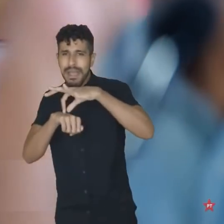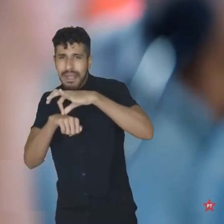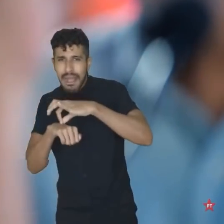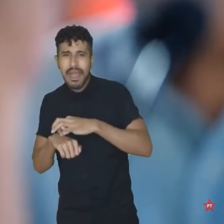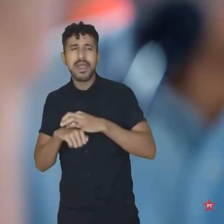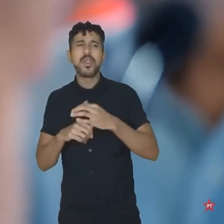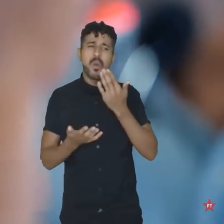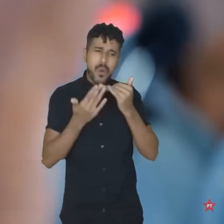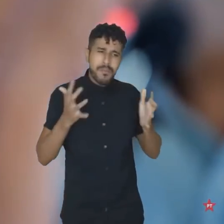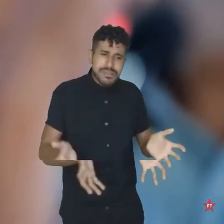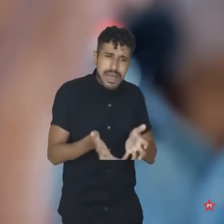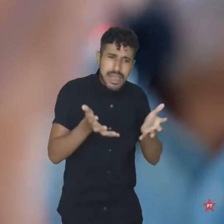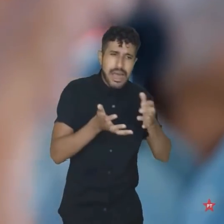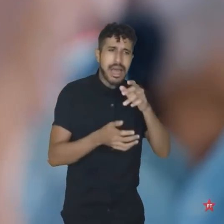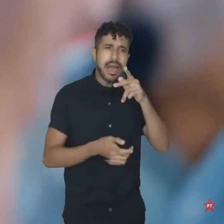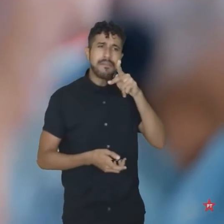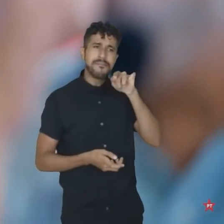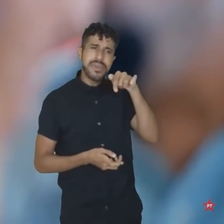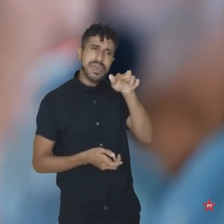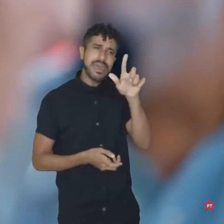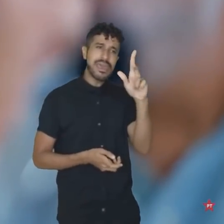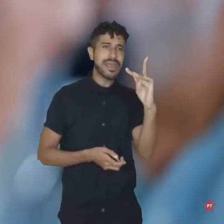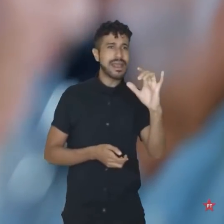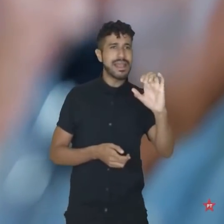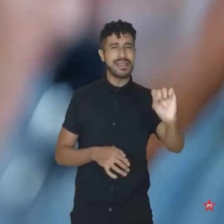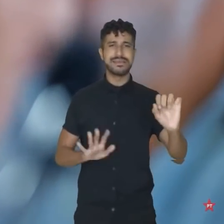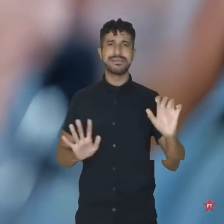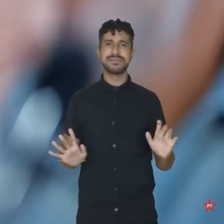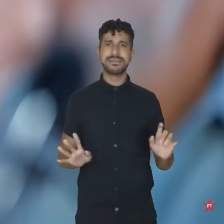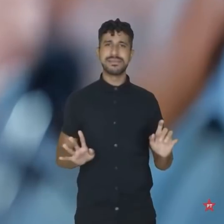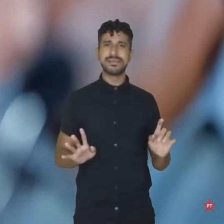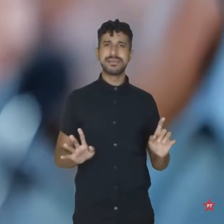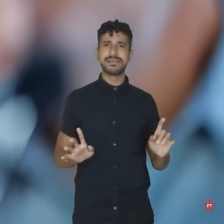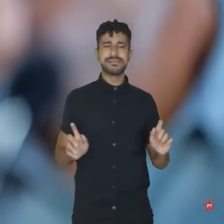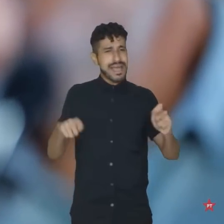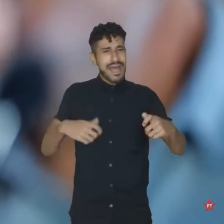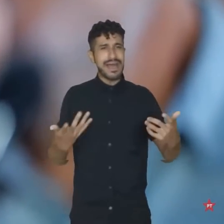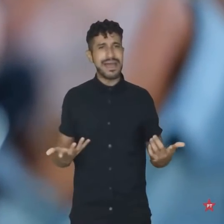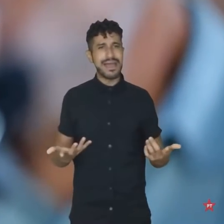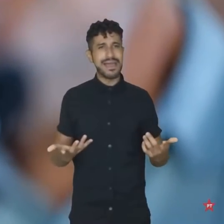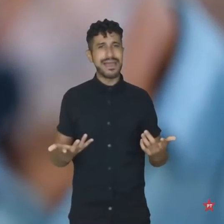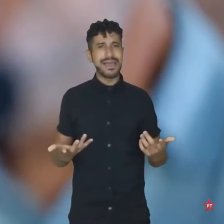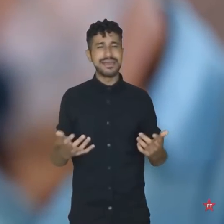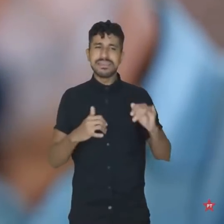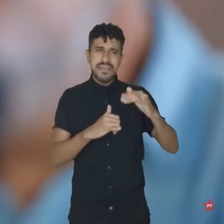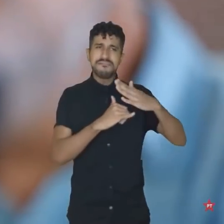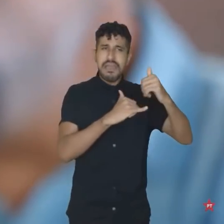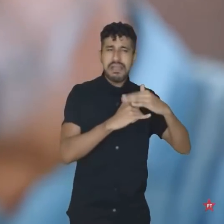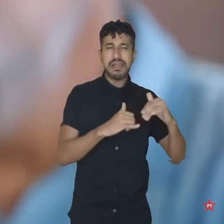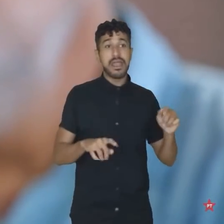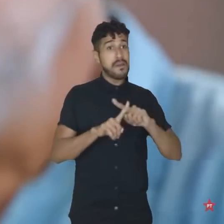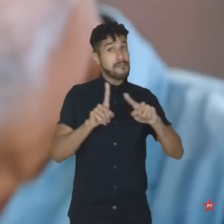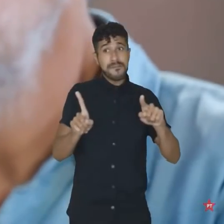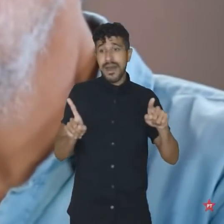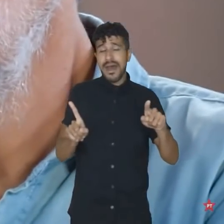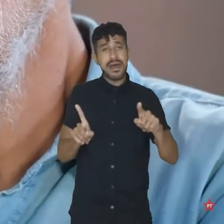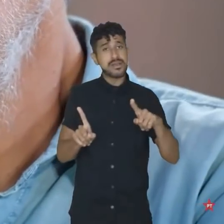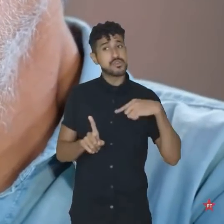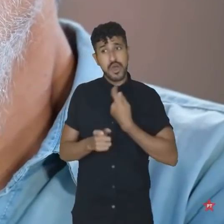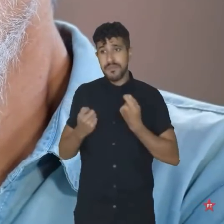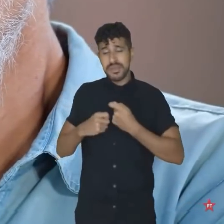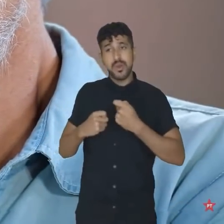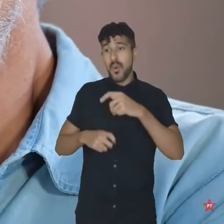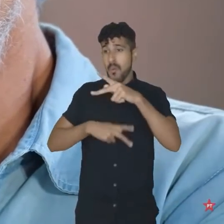forja mas que pelo amor de Deus a gente tem que devolver ao povo brasileiro o prazer das coisas